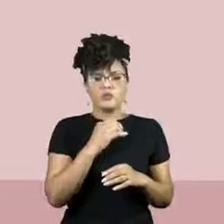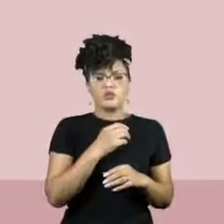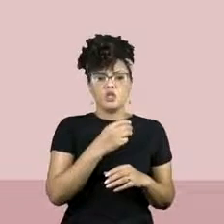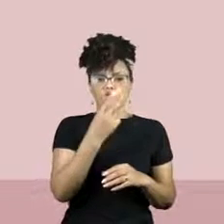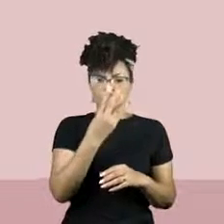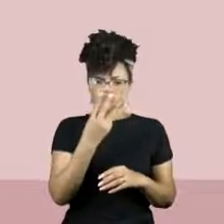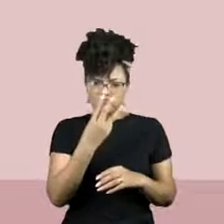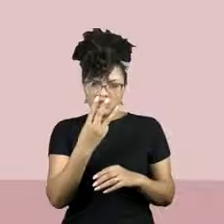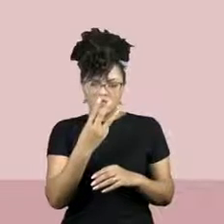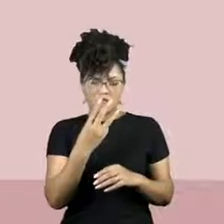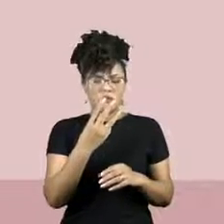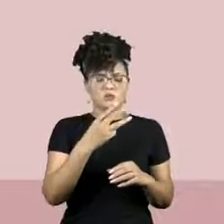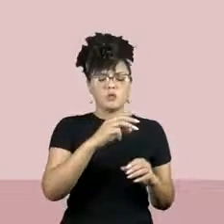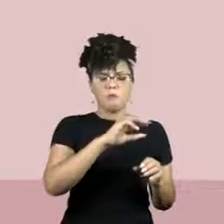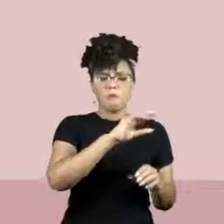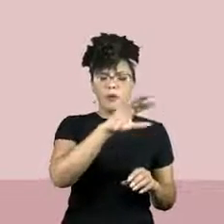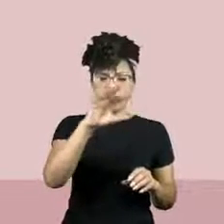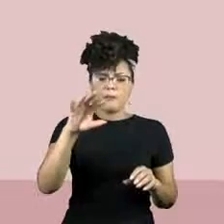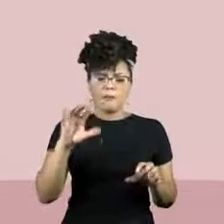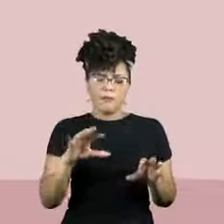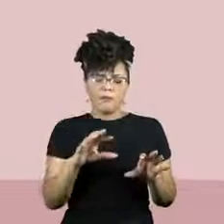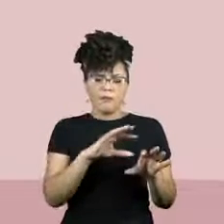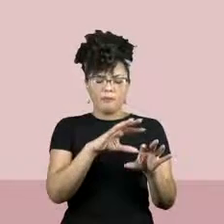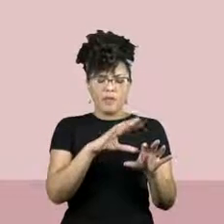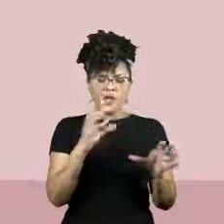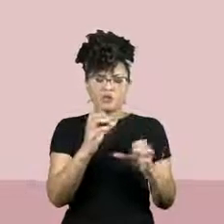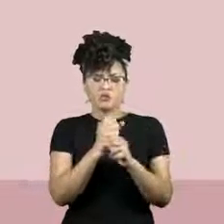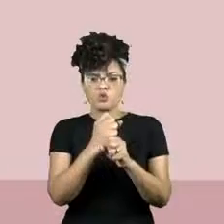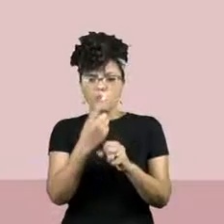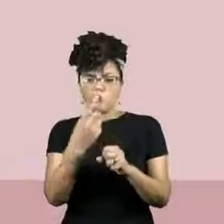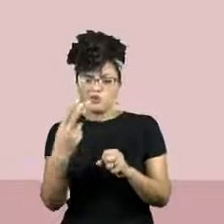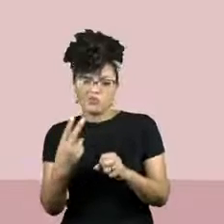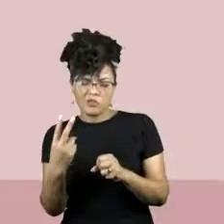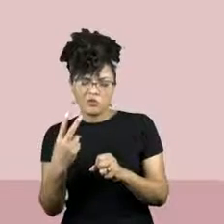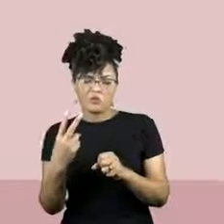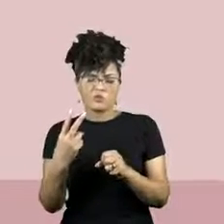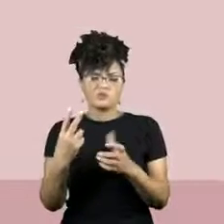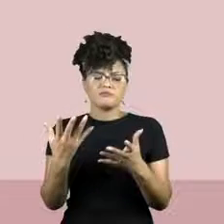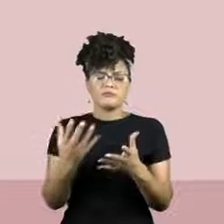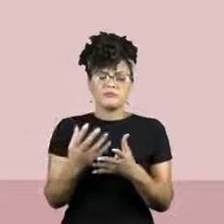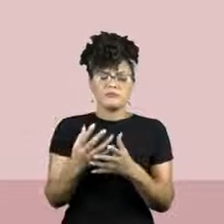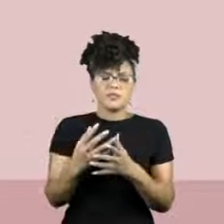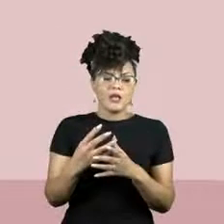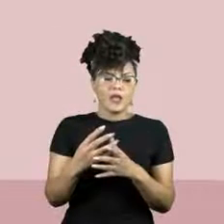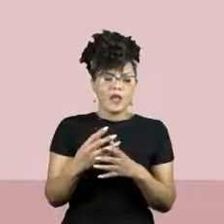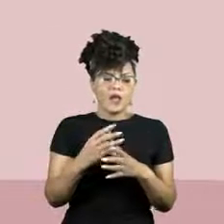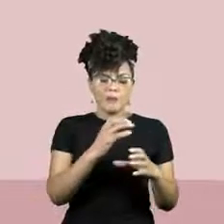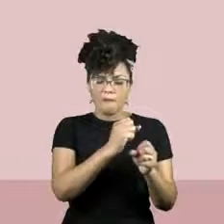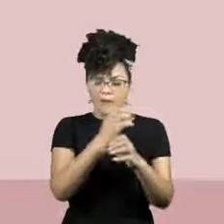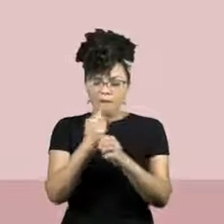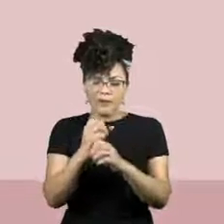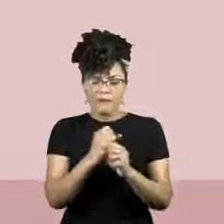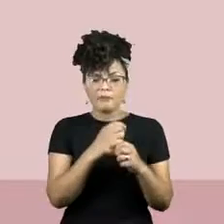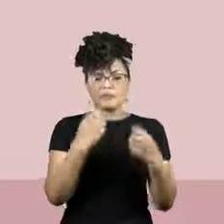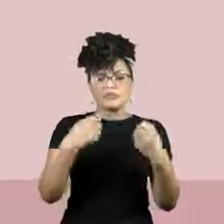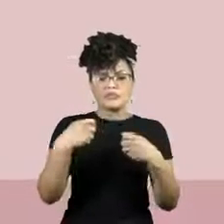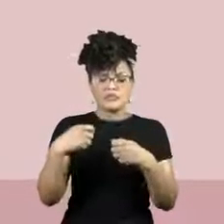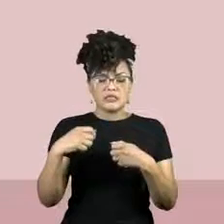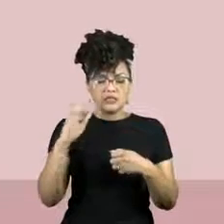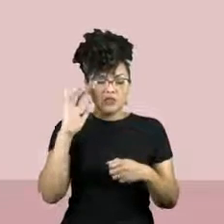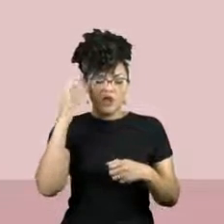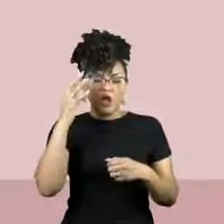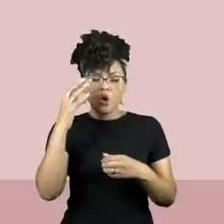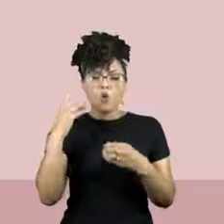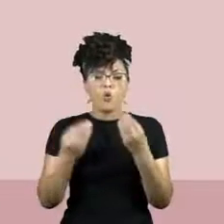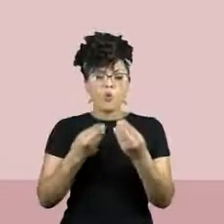Então, eu vou ter 12 situações diferentes, né, no mínimo. Para 12 situações diferentes de cálculo, eu preciso resolver qual que é o menor fator de segurança.